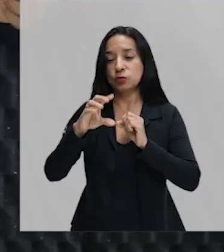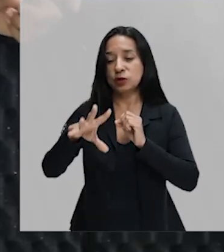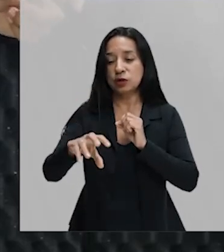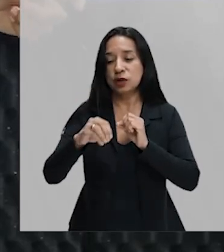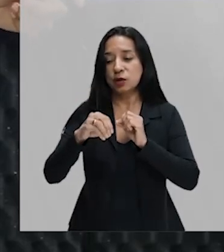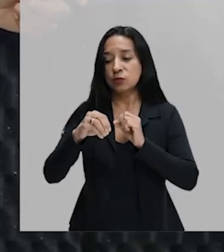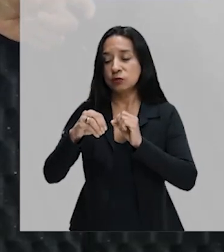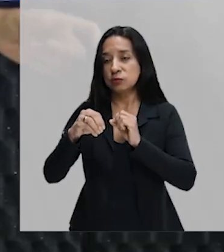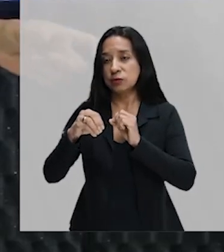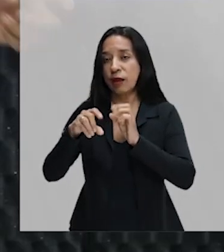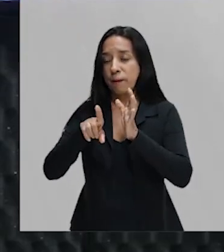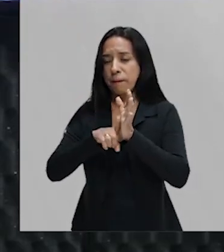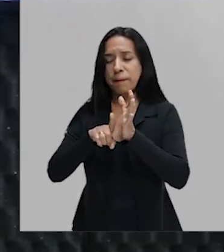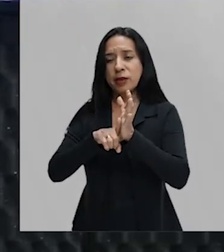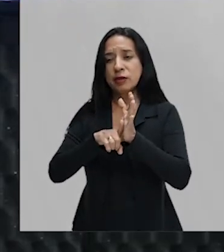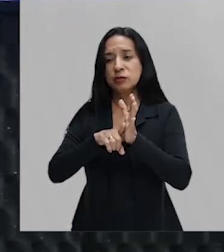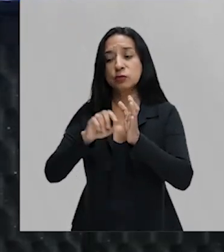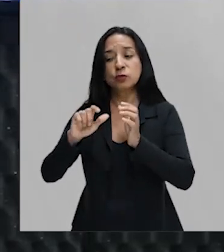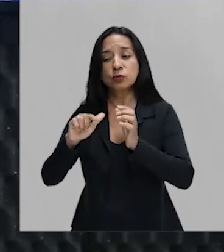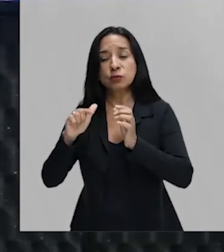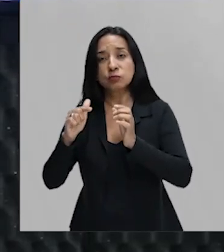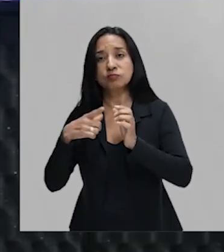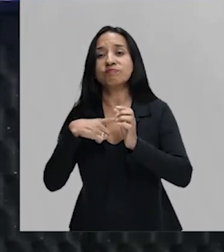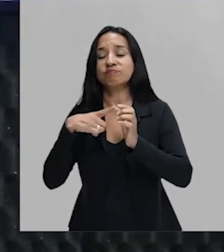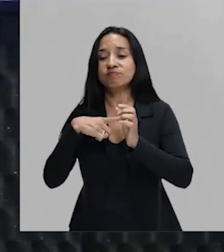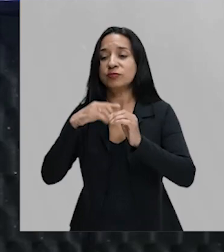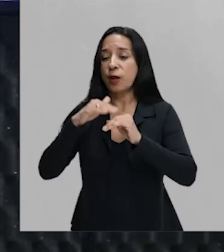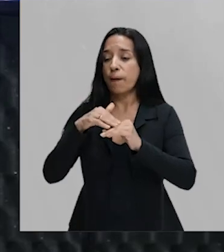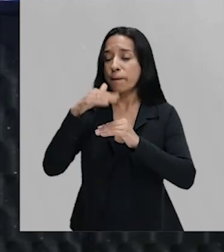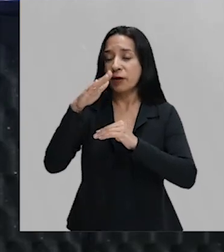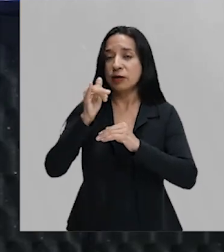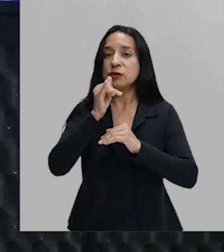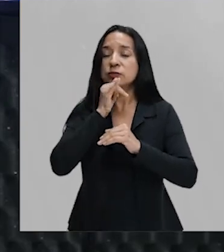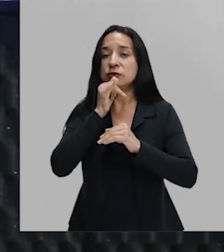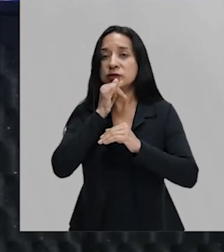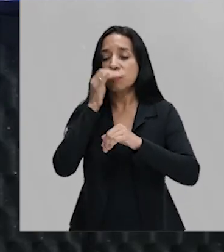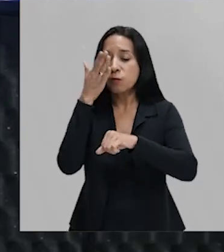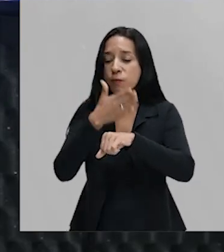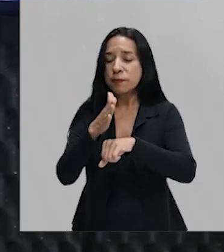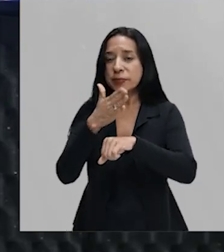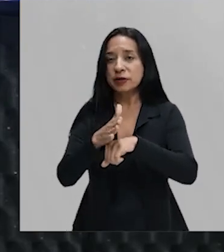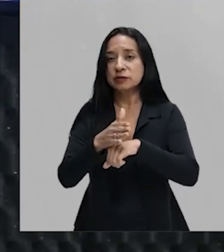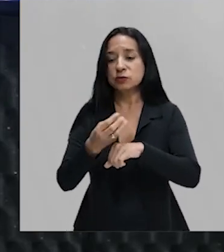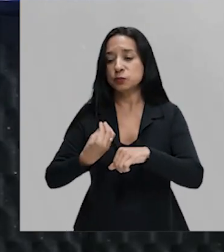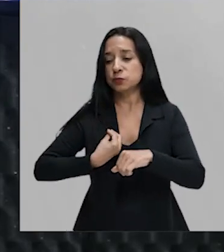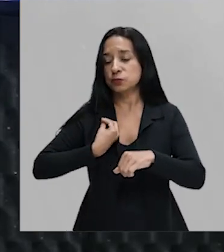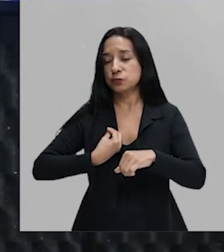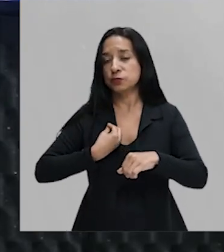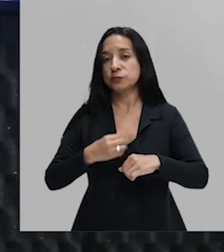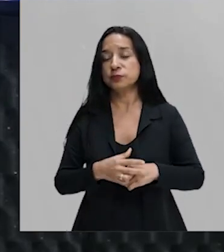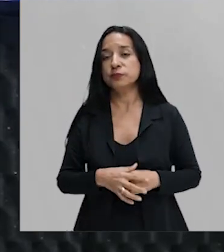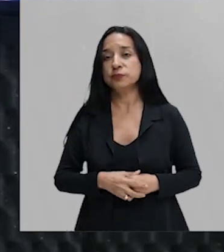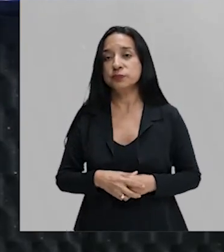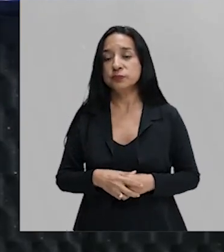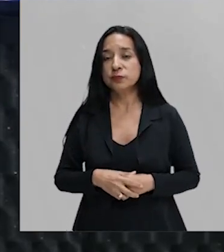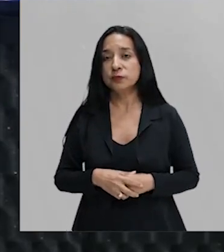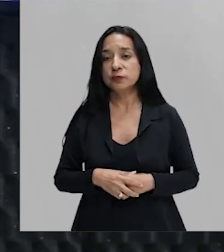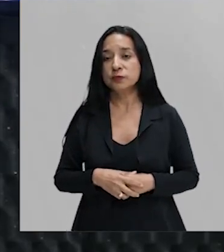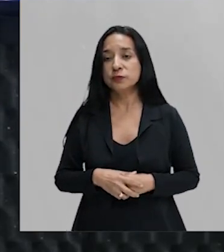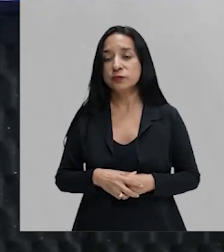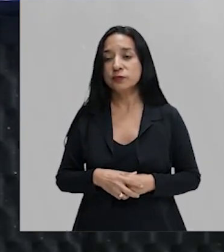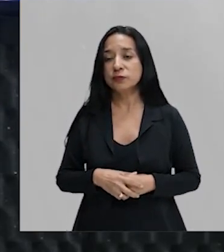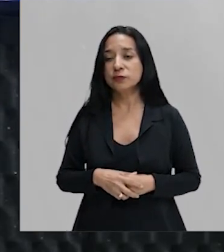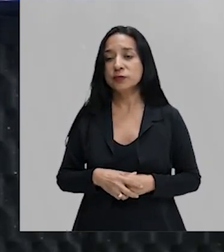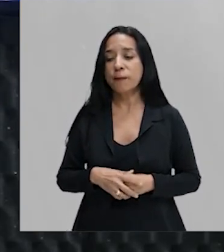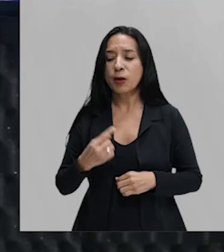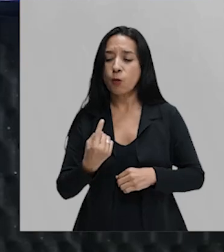tem menos para onde ele tem mais. Quer um exemplo prático disso aqui? Vou dar uma situação. Você já pegou